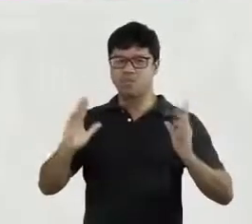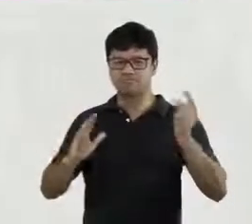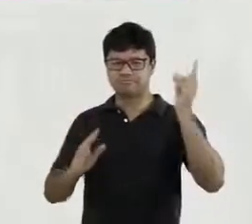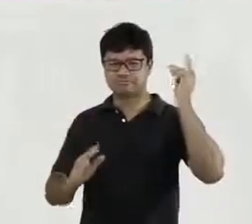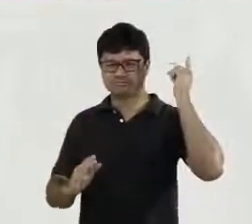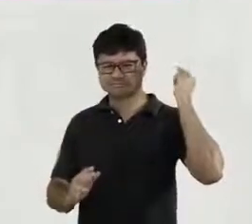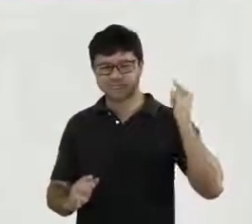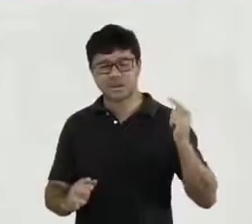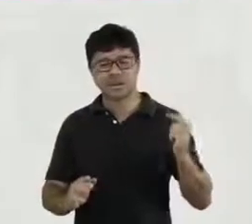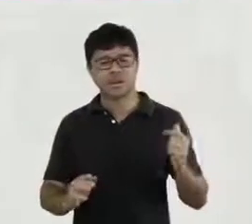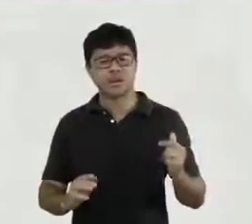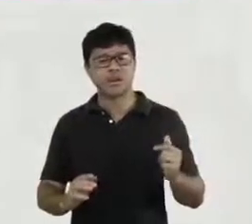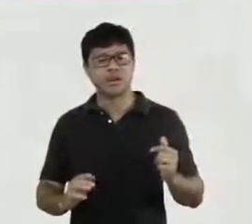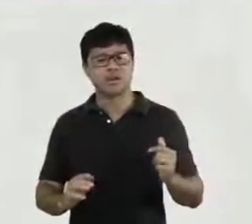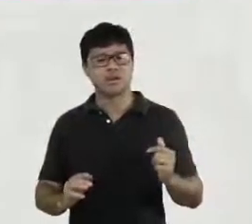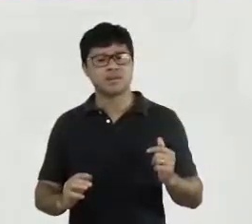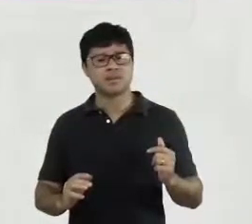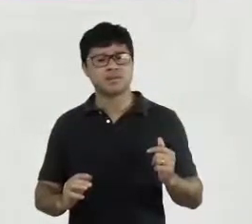já